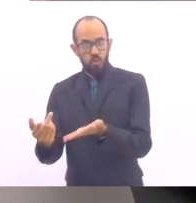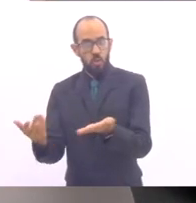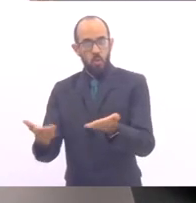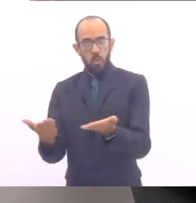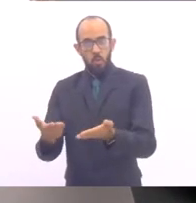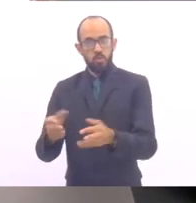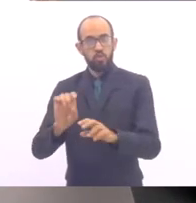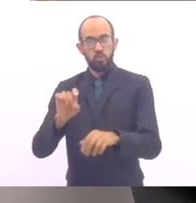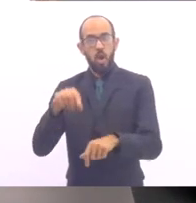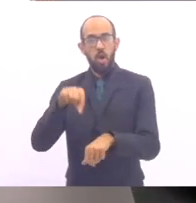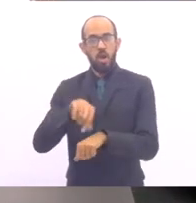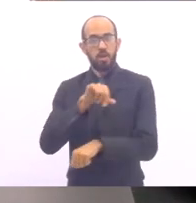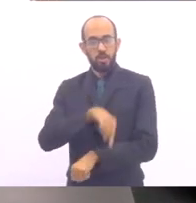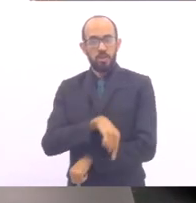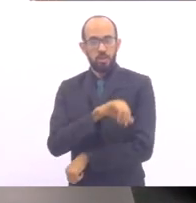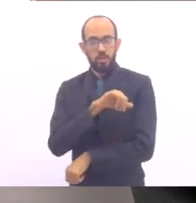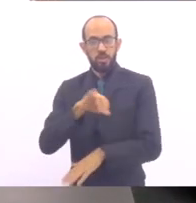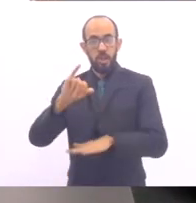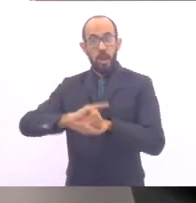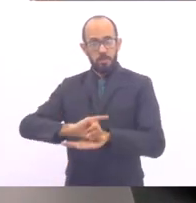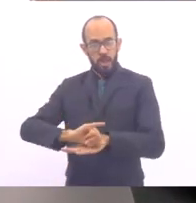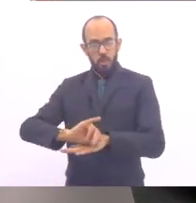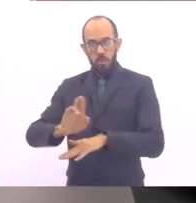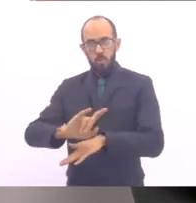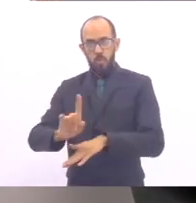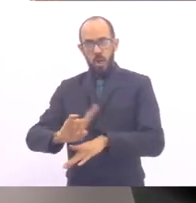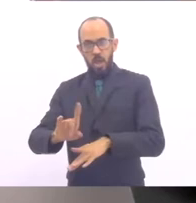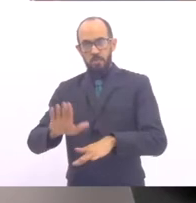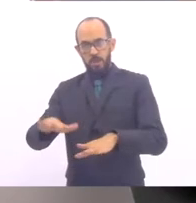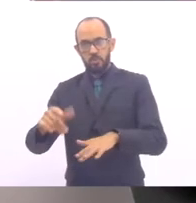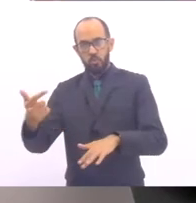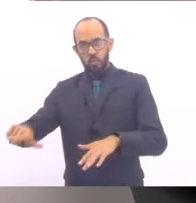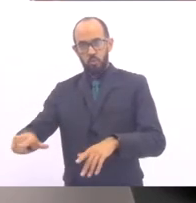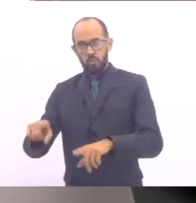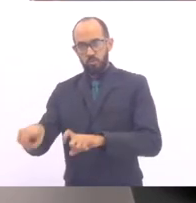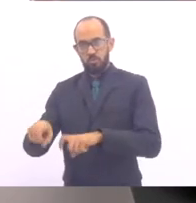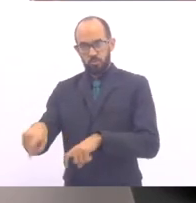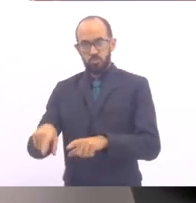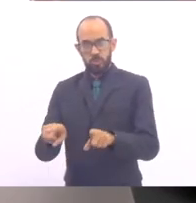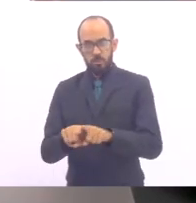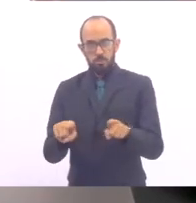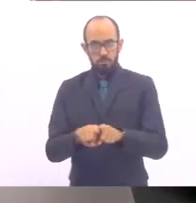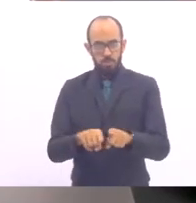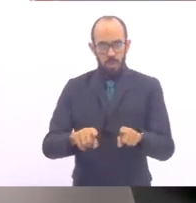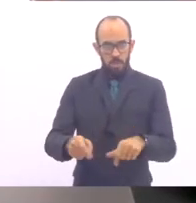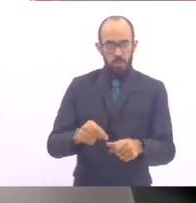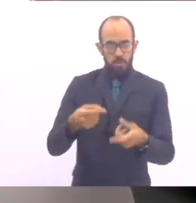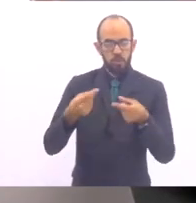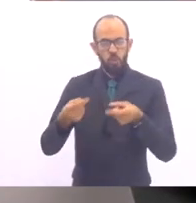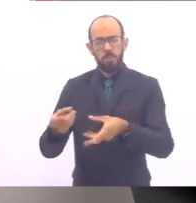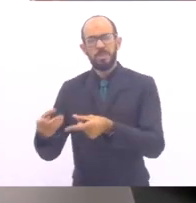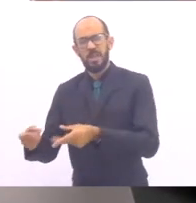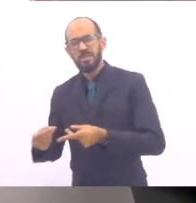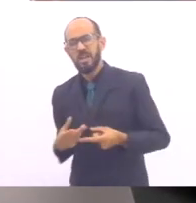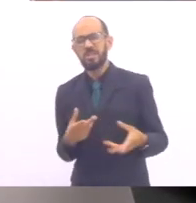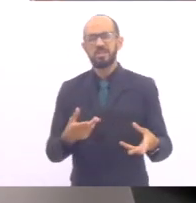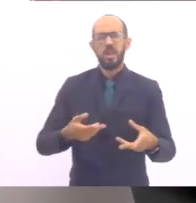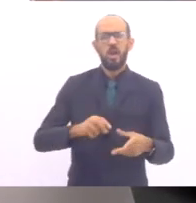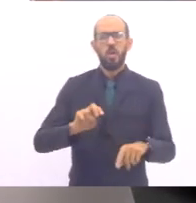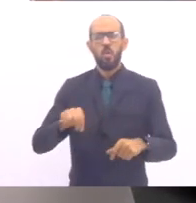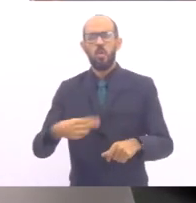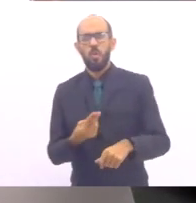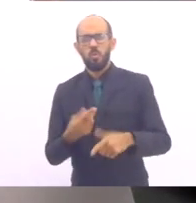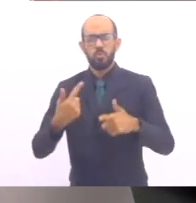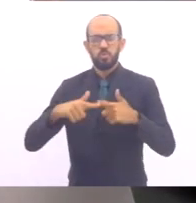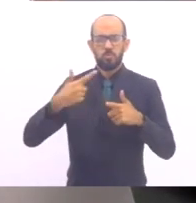Rio de Janeiro, mas as que, de alguma forma, fazem algum tipo de comercialização ou emissão de nota fiscal dentro do Rio de